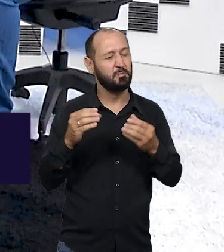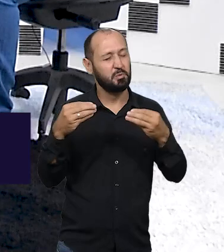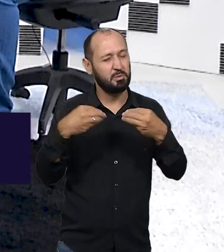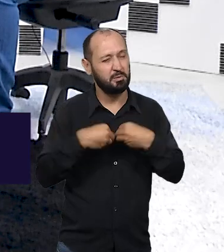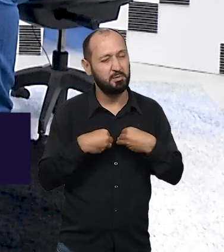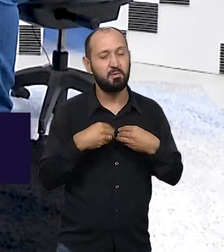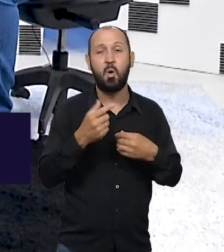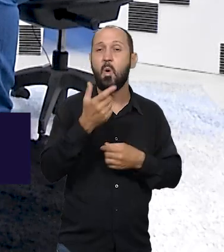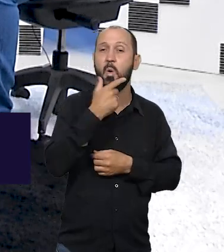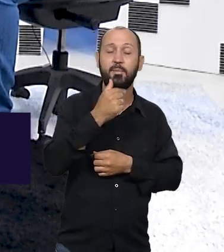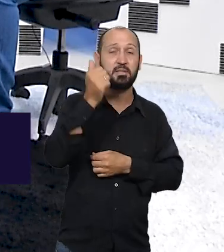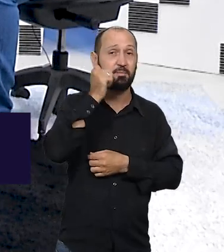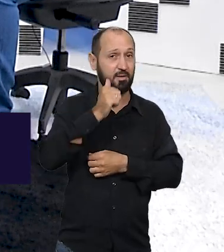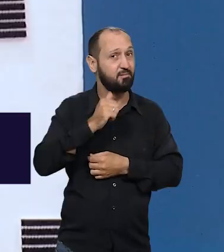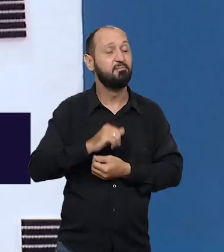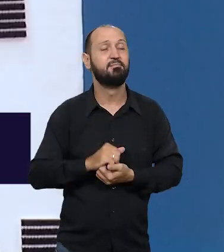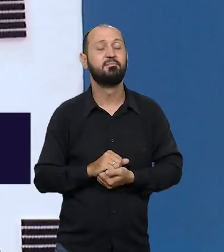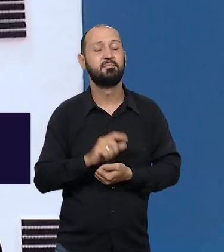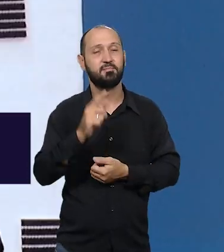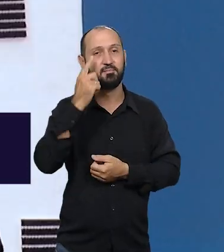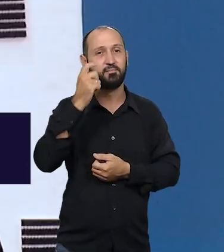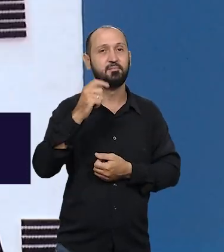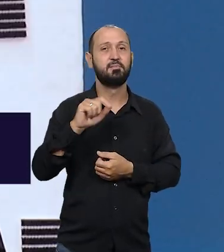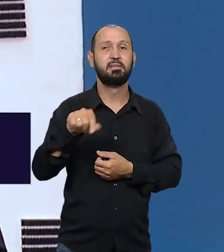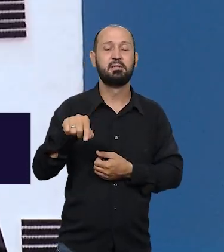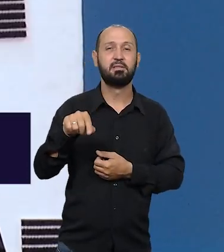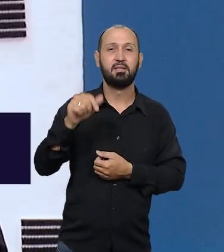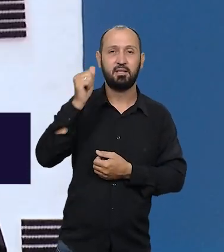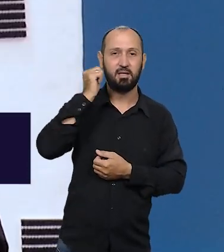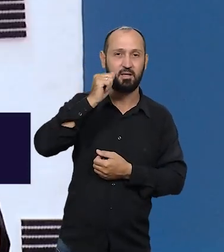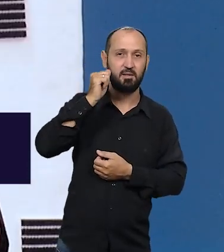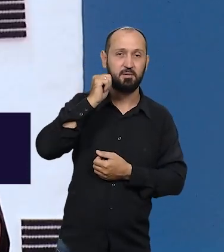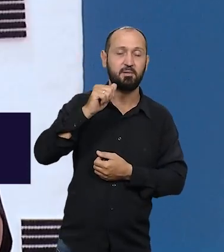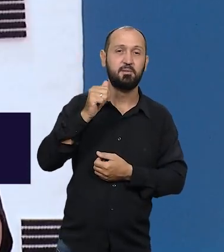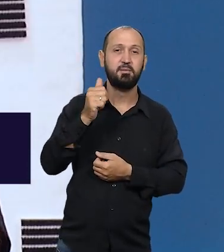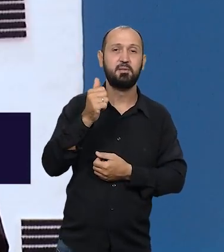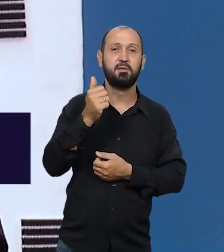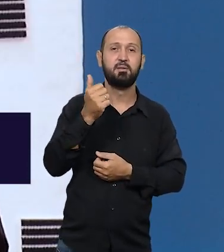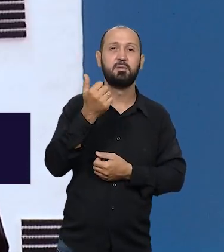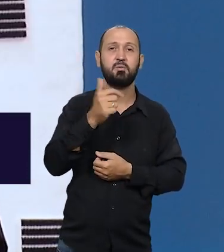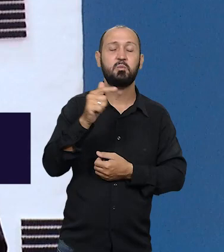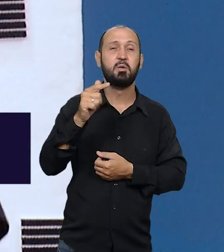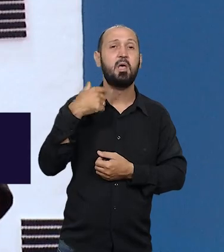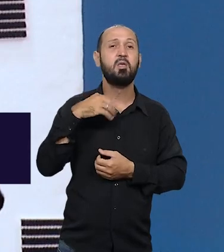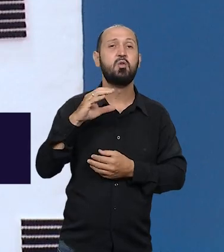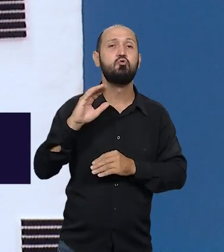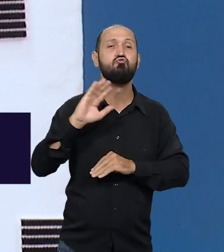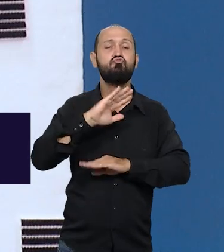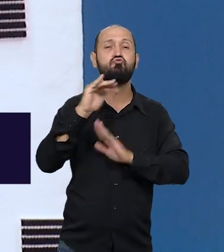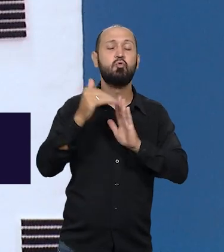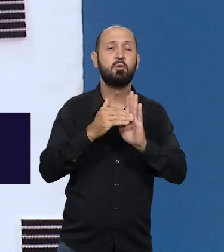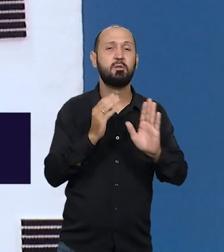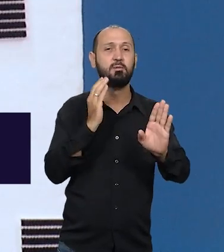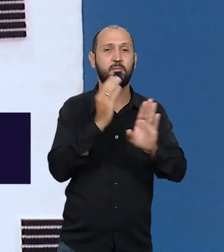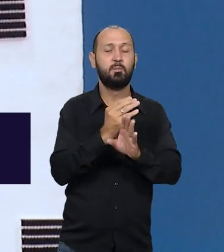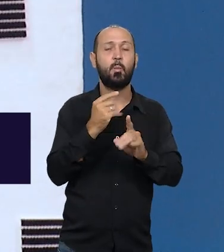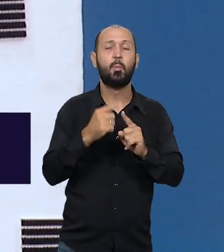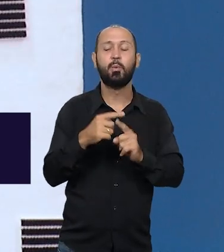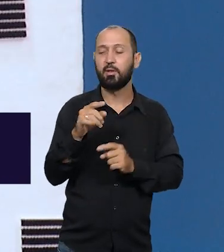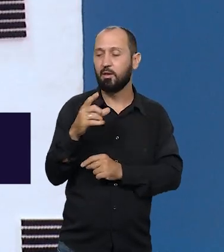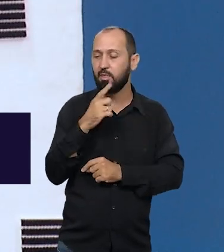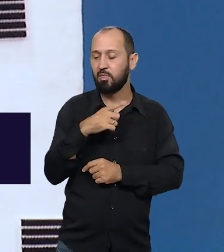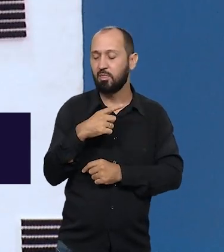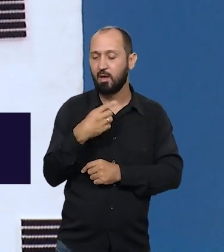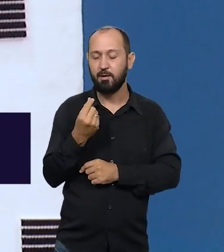as mulheres, muitas das vezes, não têm todo o diagnóstico, porque ainda existe tem, claro, a dificuldade de você